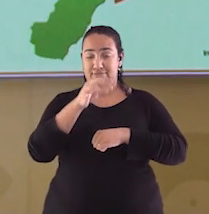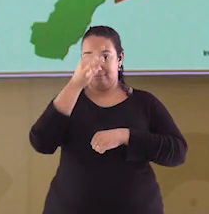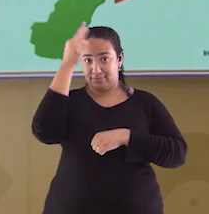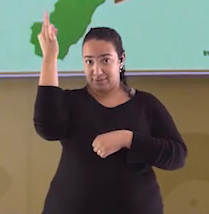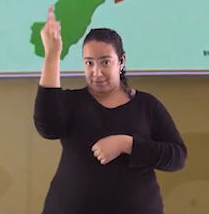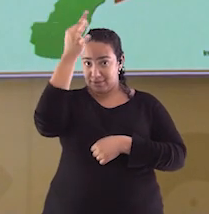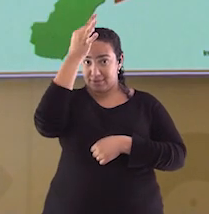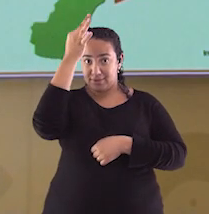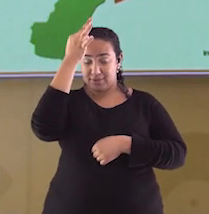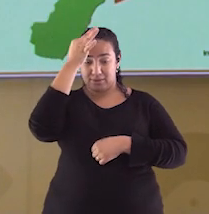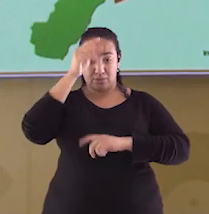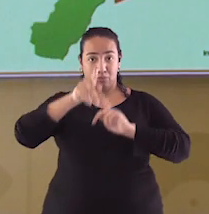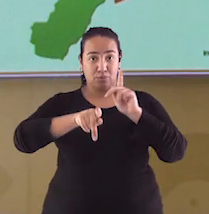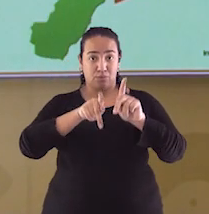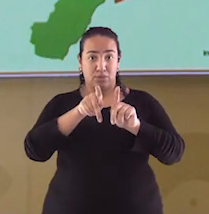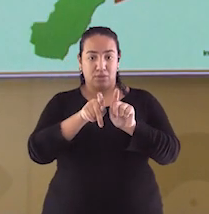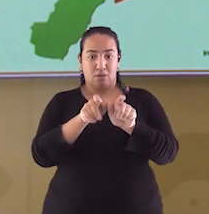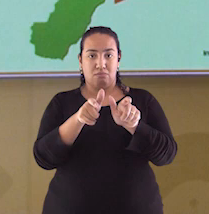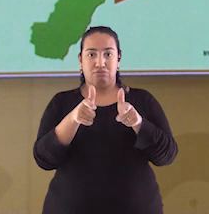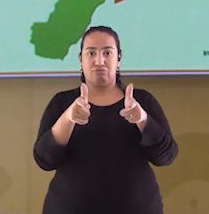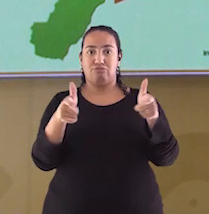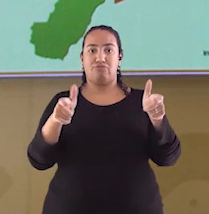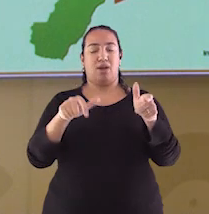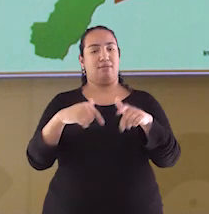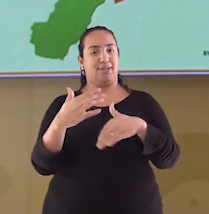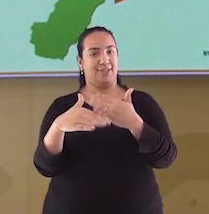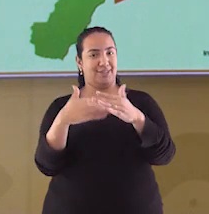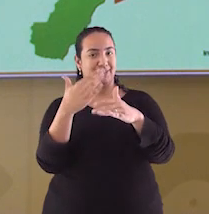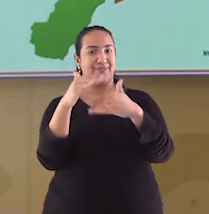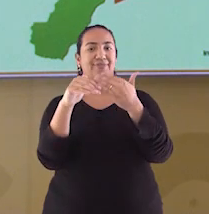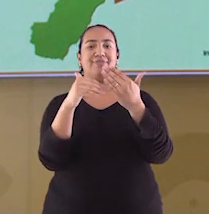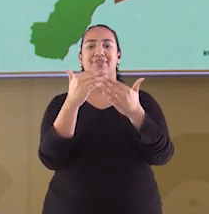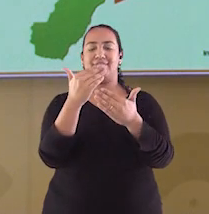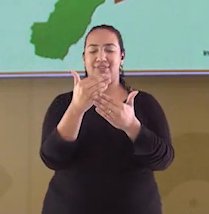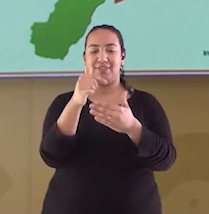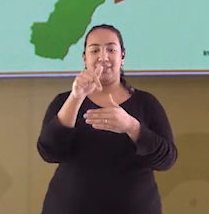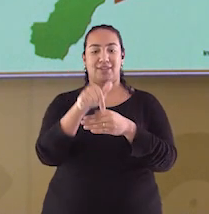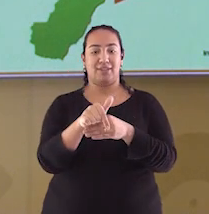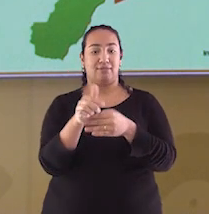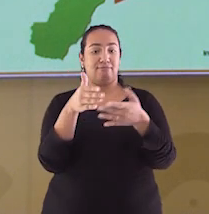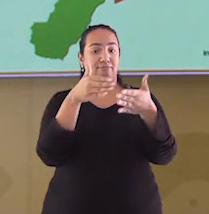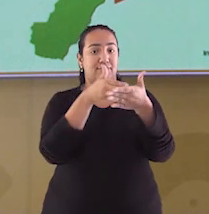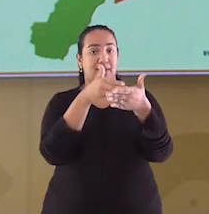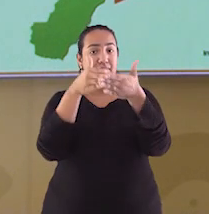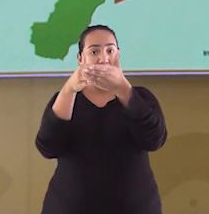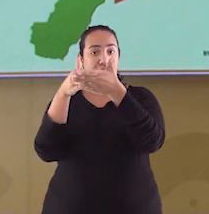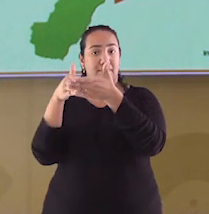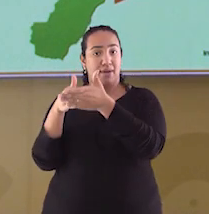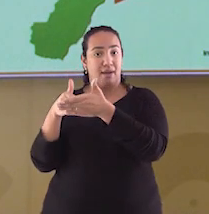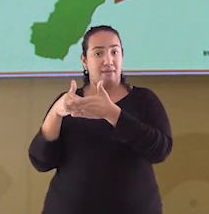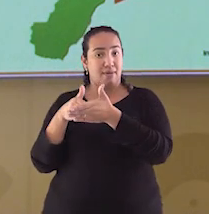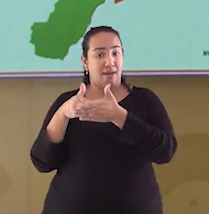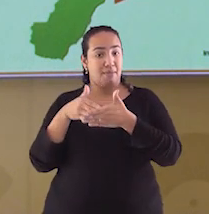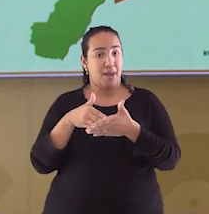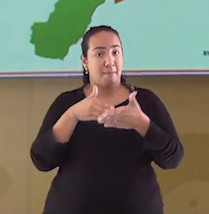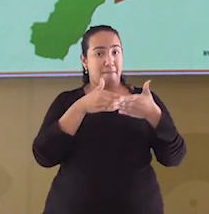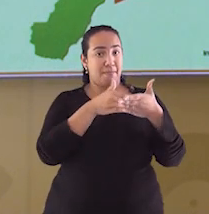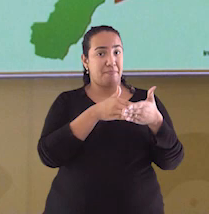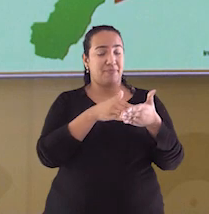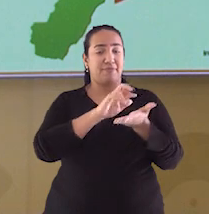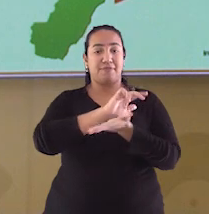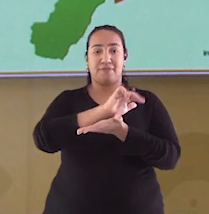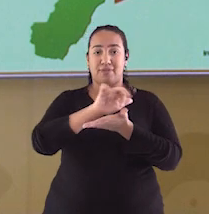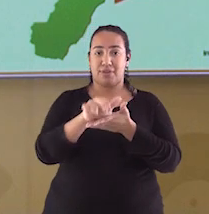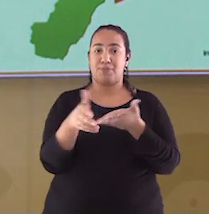sendo povoado e foi crescendo e se desenvolvendo e sendo dividido em várias partes